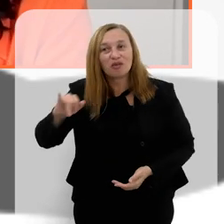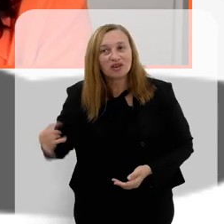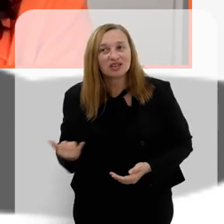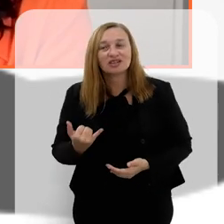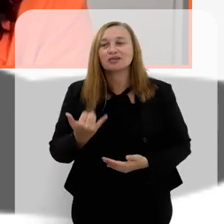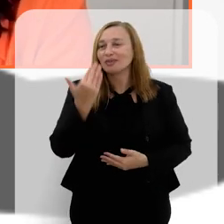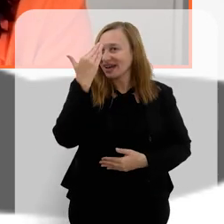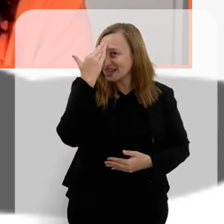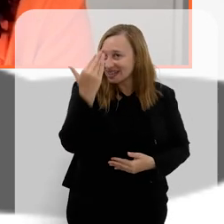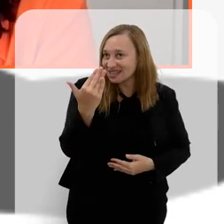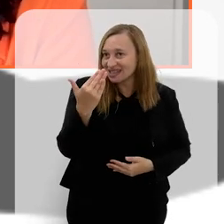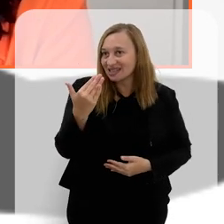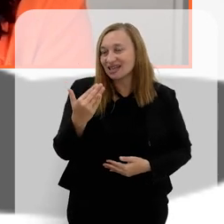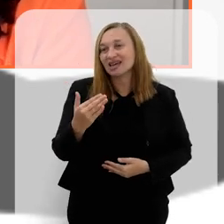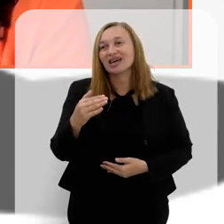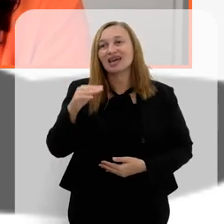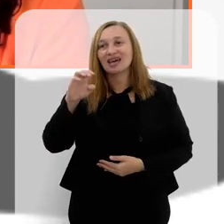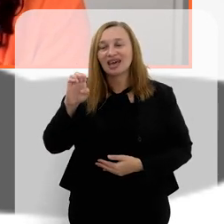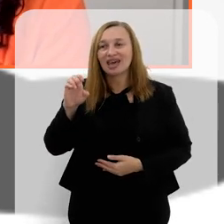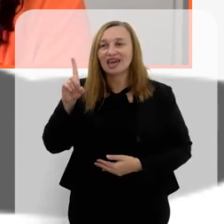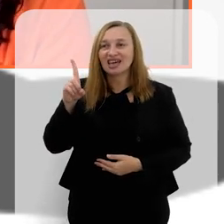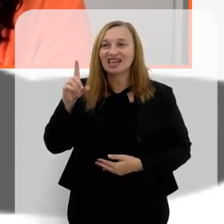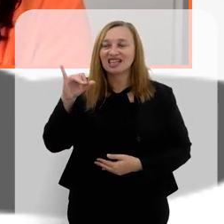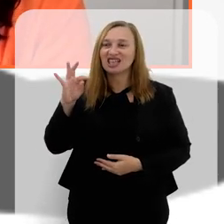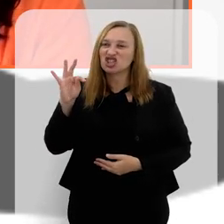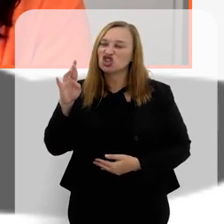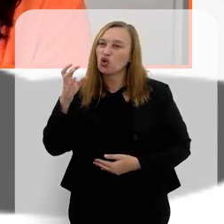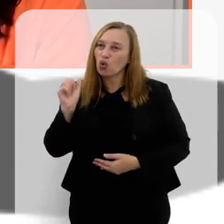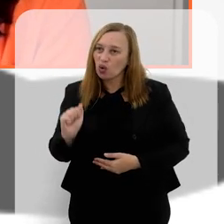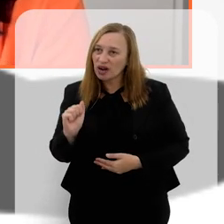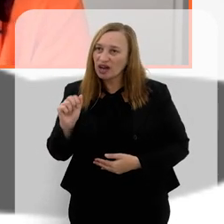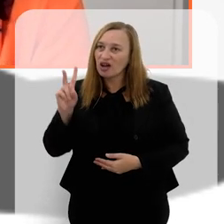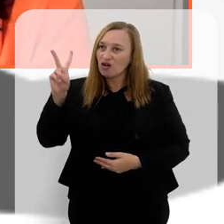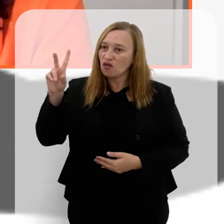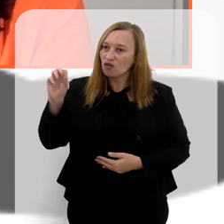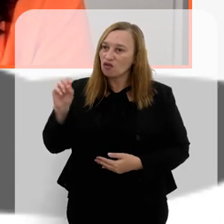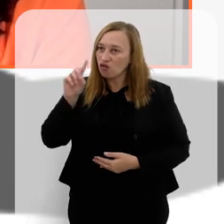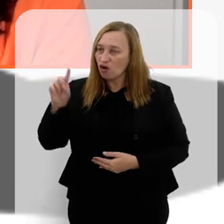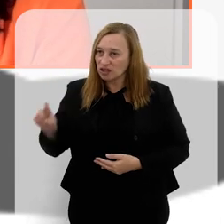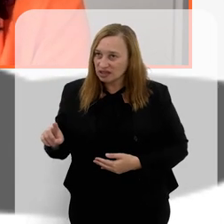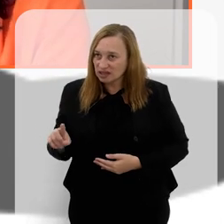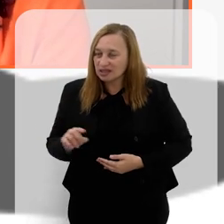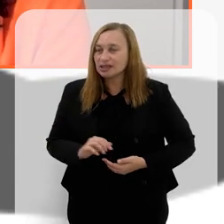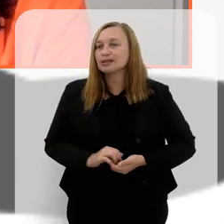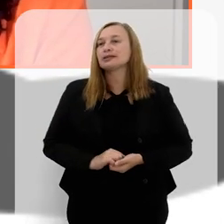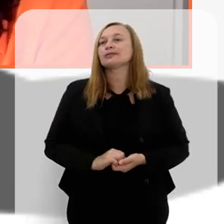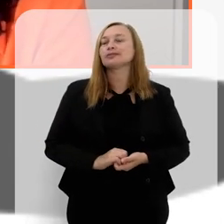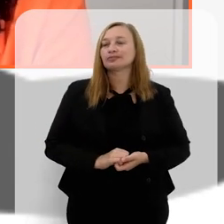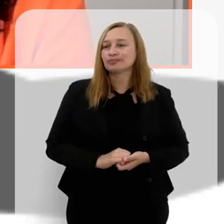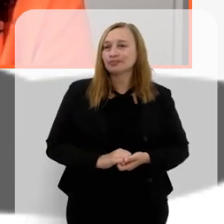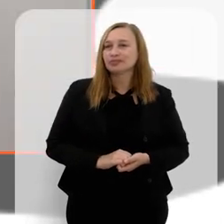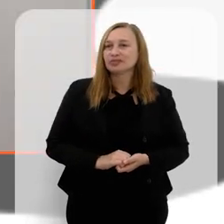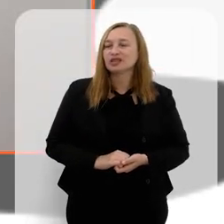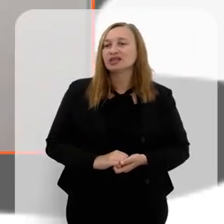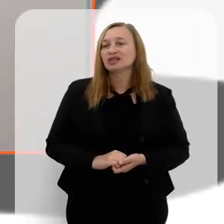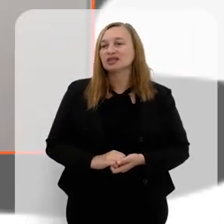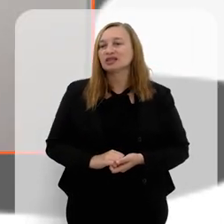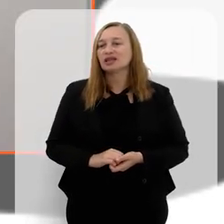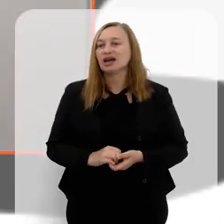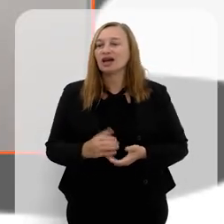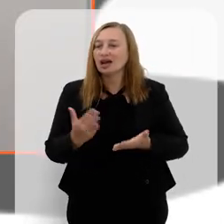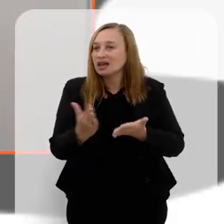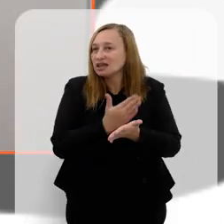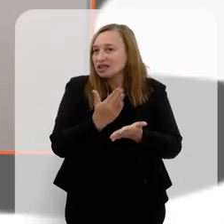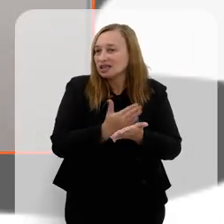aqui para fazer um agradecimento, é a editora Vozes. A editora Opa. Vozes é quem está trazendo